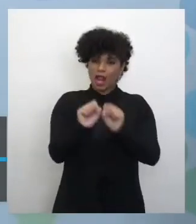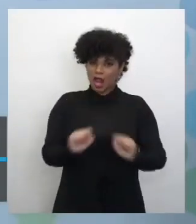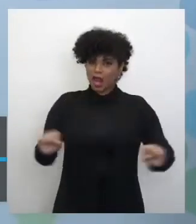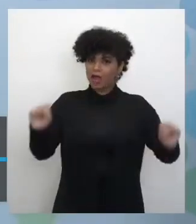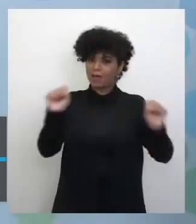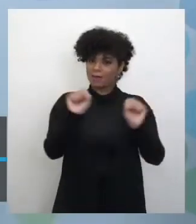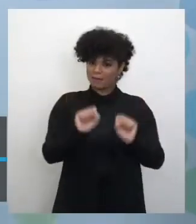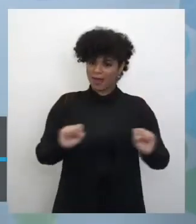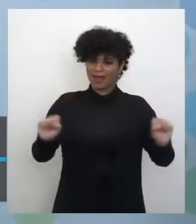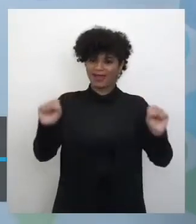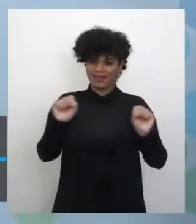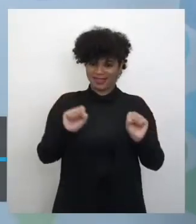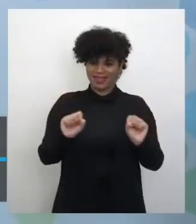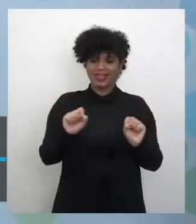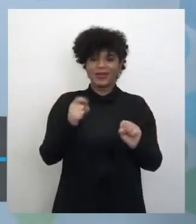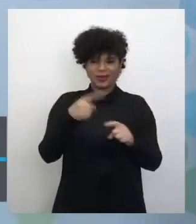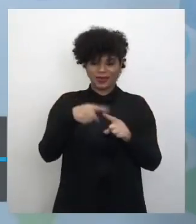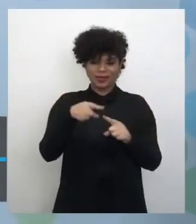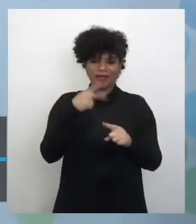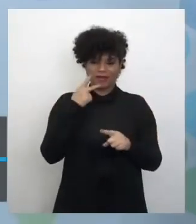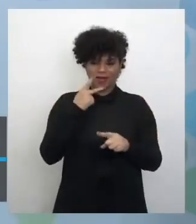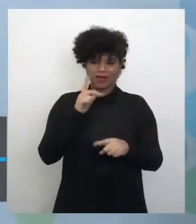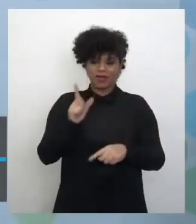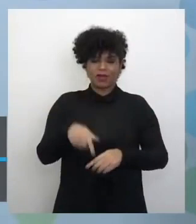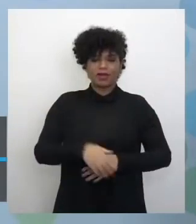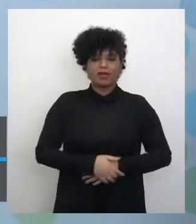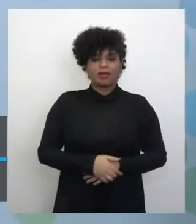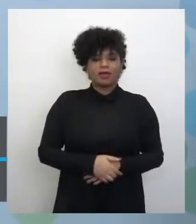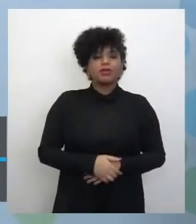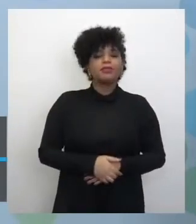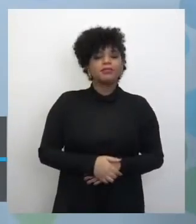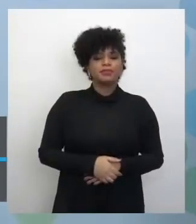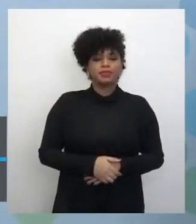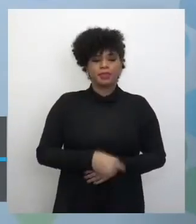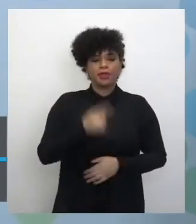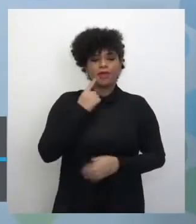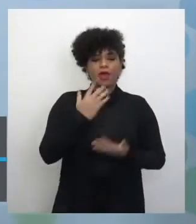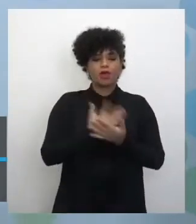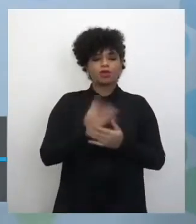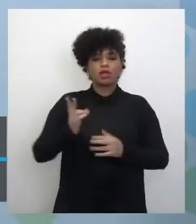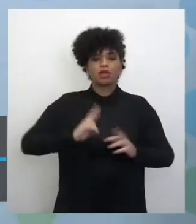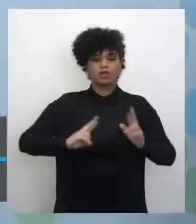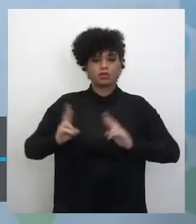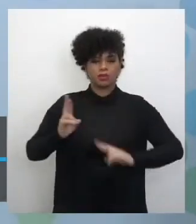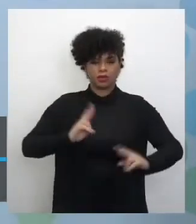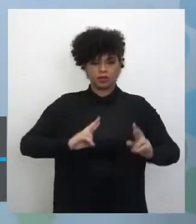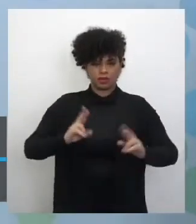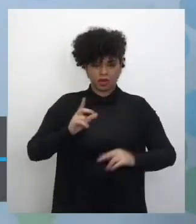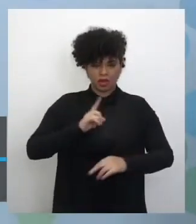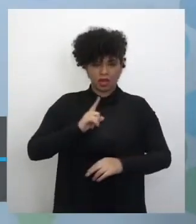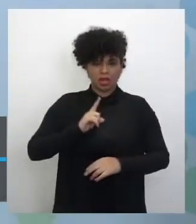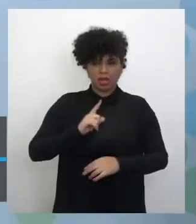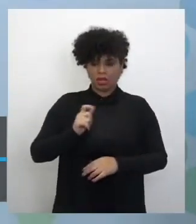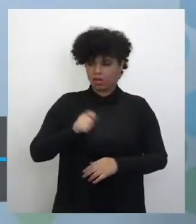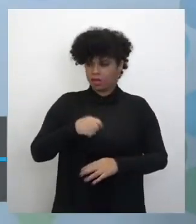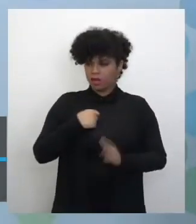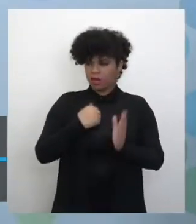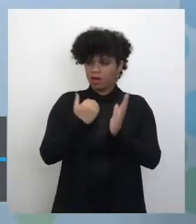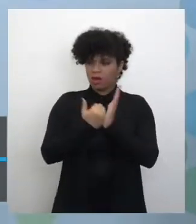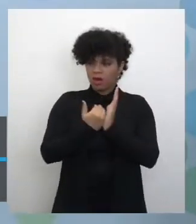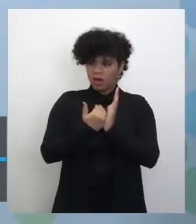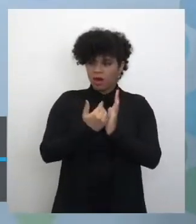já pegaram um gancho aí do que você comentou, né? Então vamos lá, algumas respostas. A Pro Maria já colocou aqui, sim, limpeza com